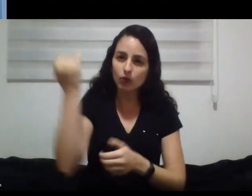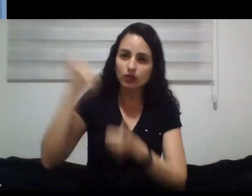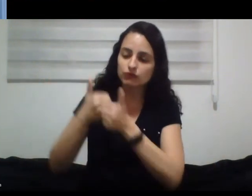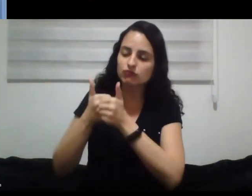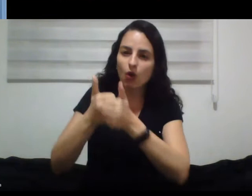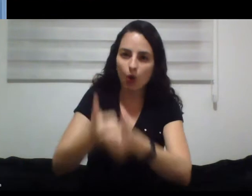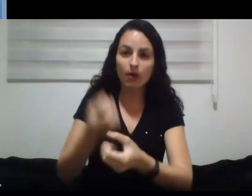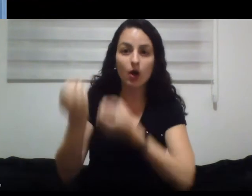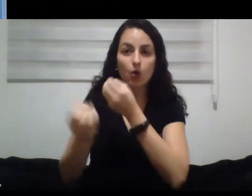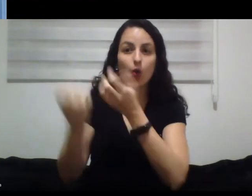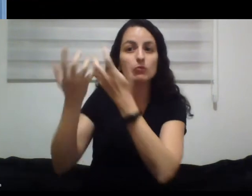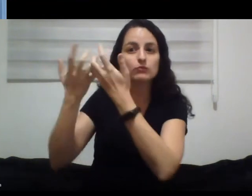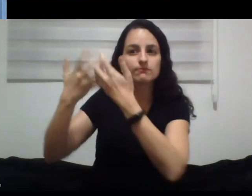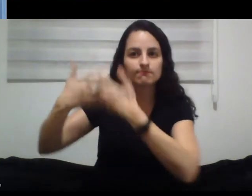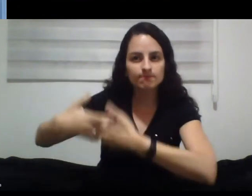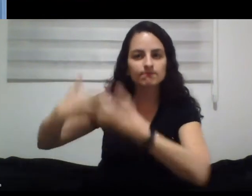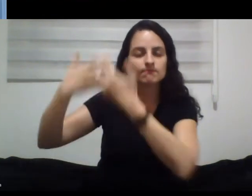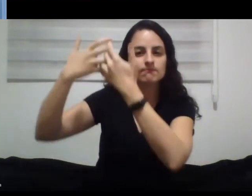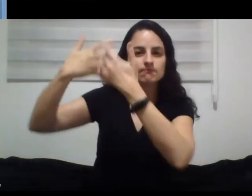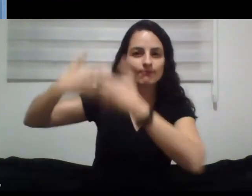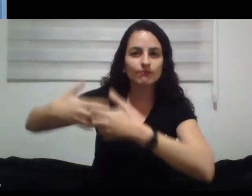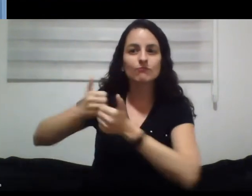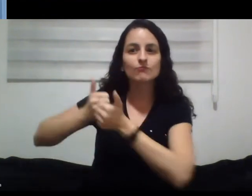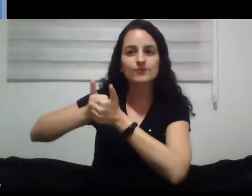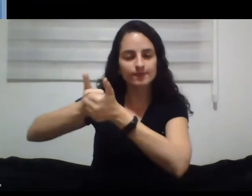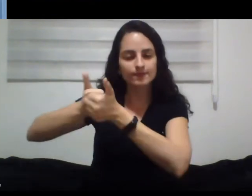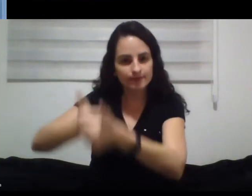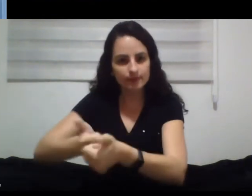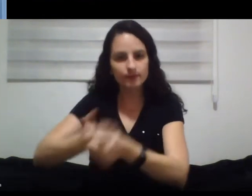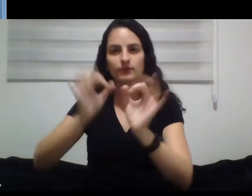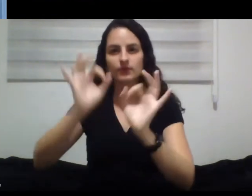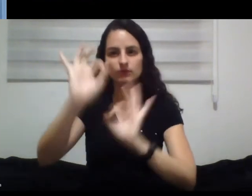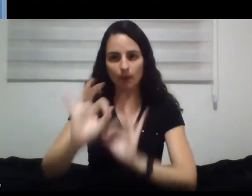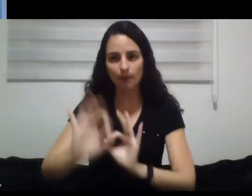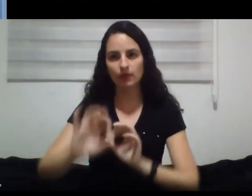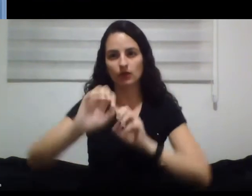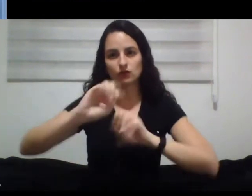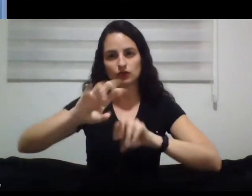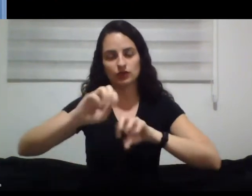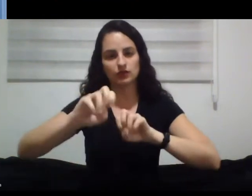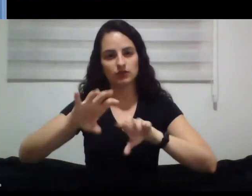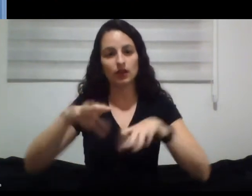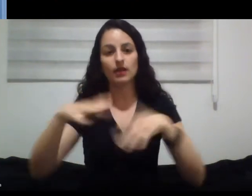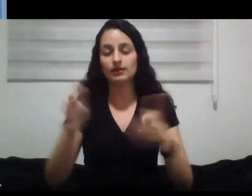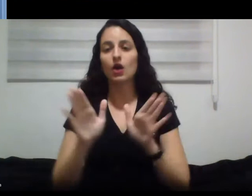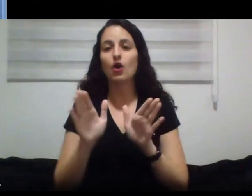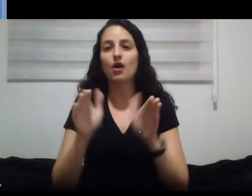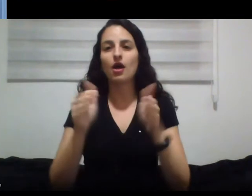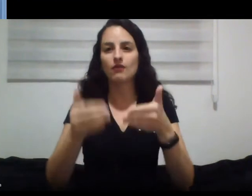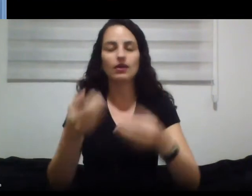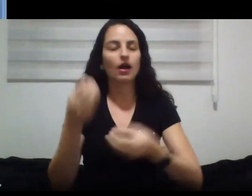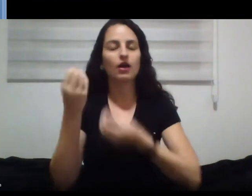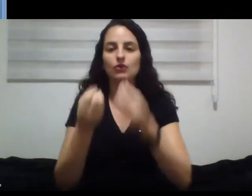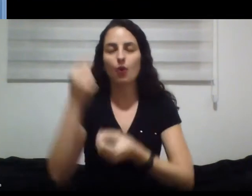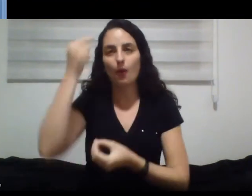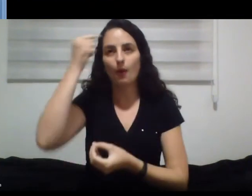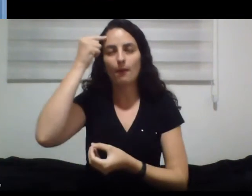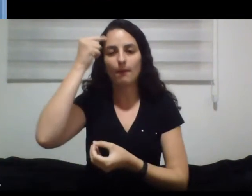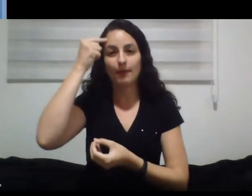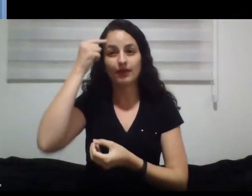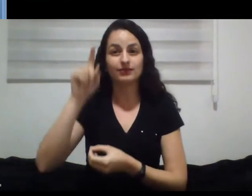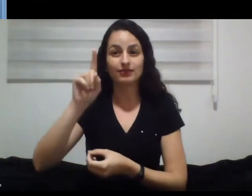né? Estela. Oi? Você pode aumentar um pouquinho a letra para que a gente visualize um pouco melhor? Está muito pequeno.